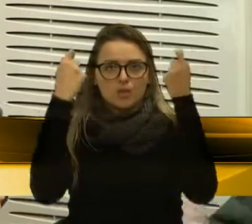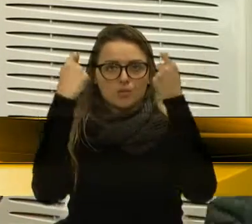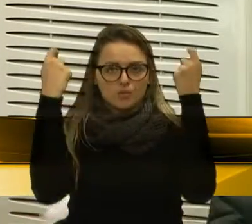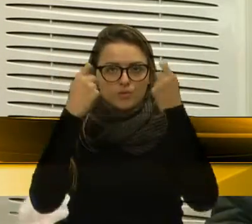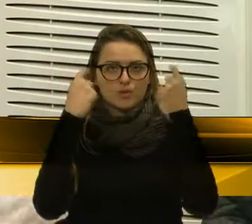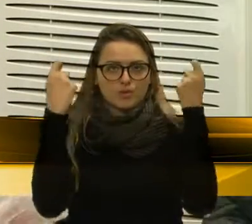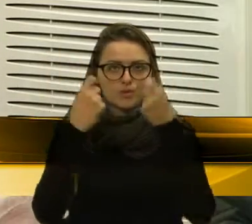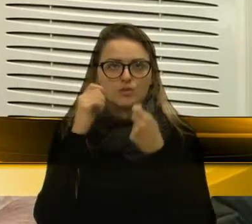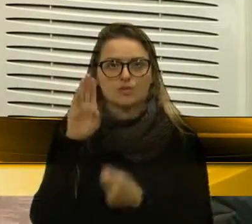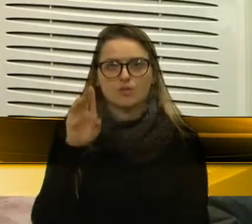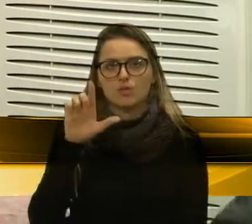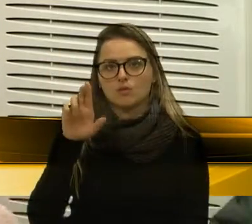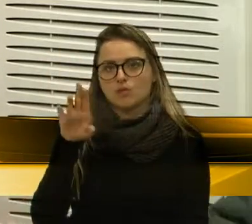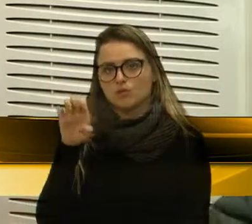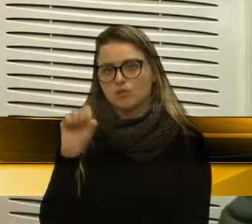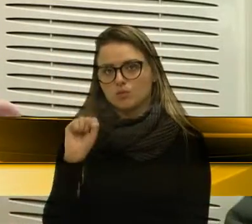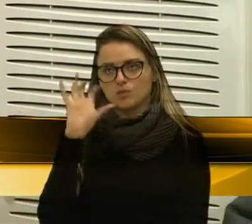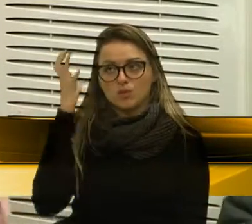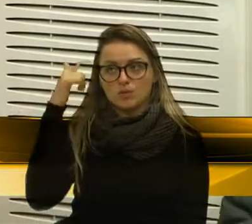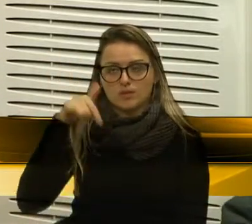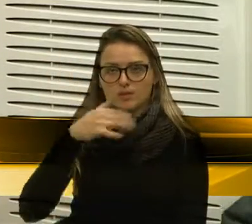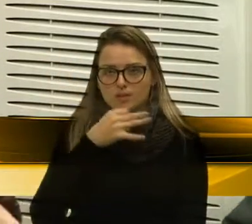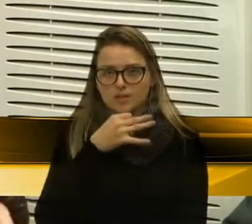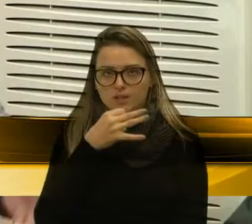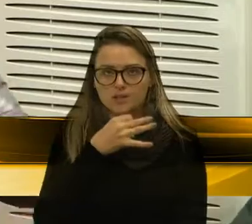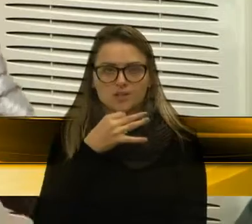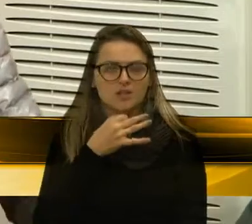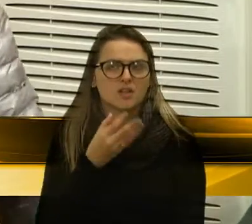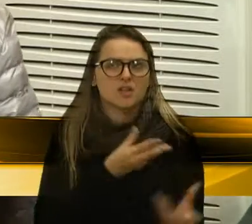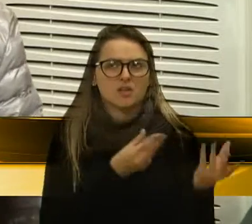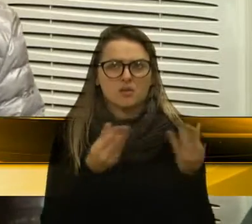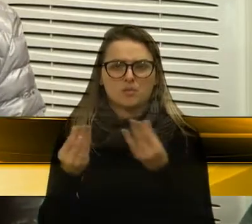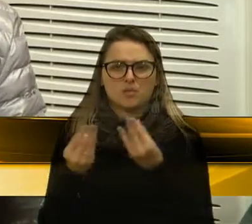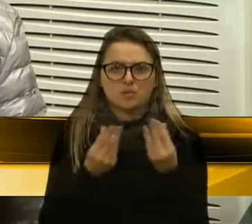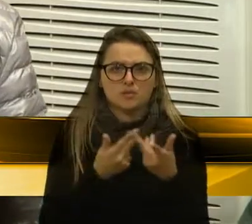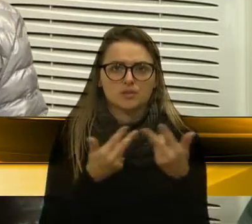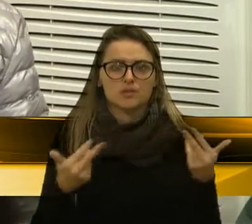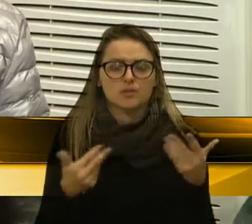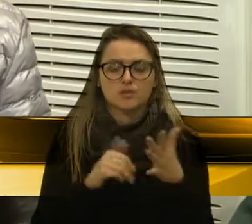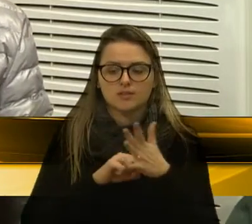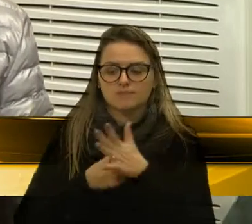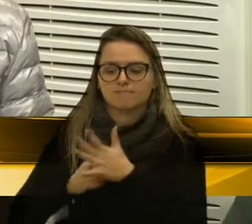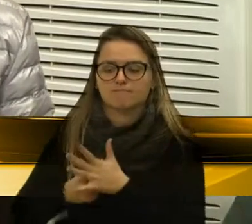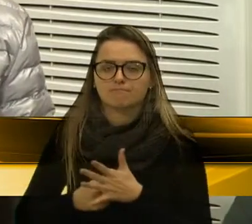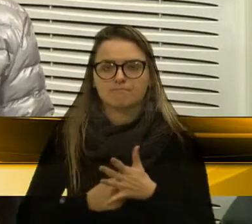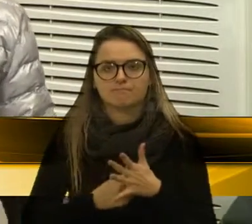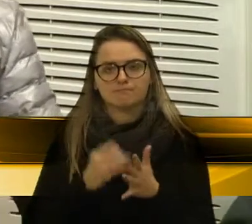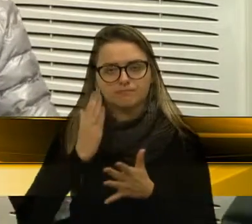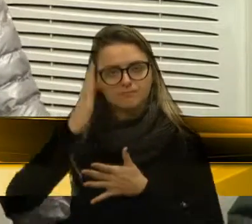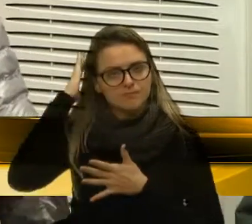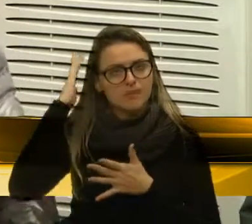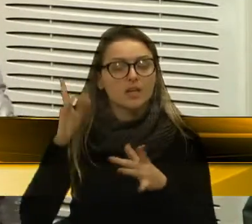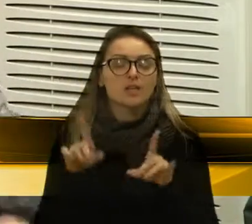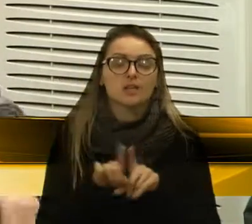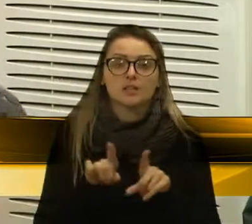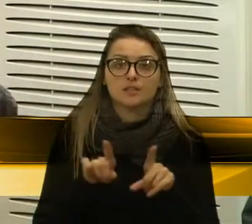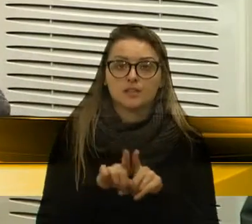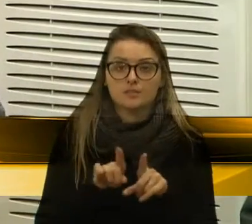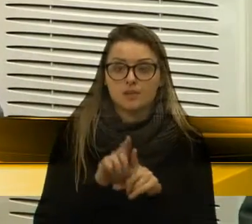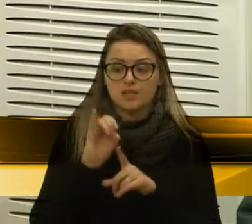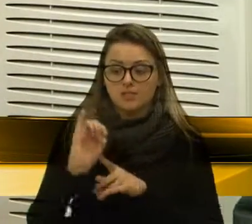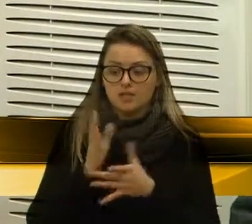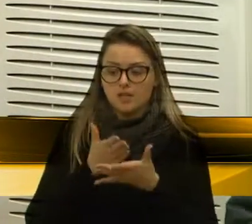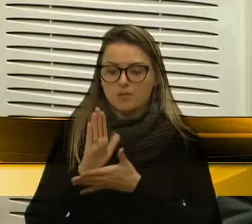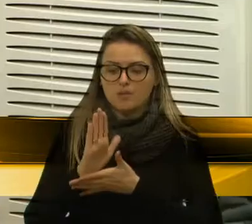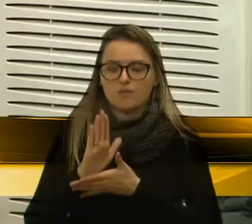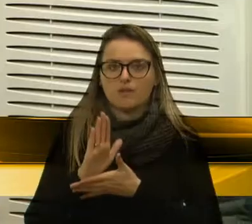em caxias do sul né várias situações que corroboram com esse veto inclusive se não tivéssemos aprovado aqui